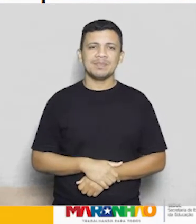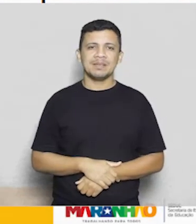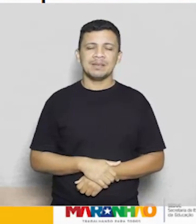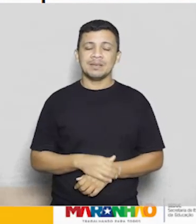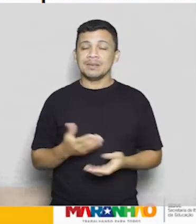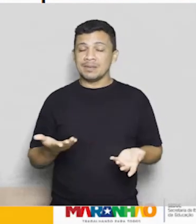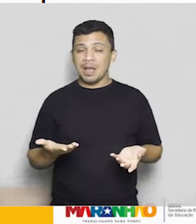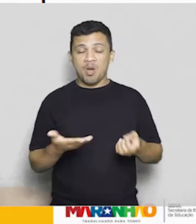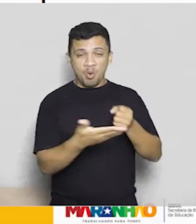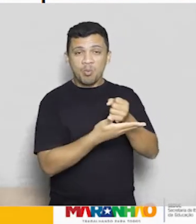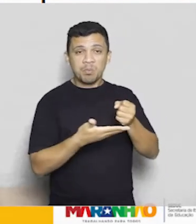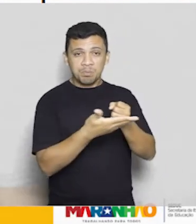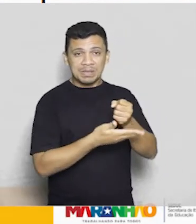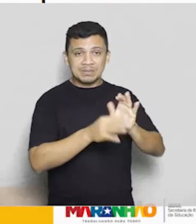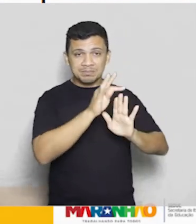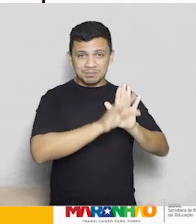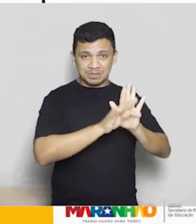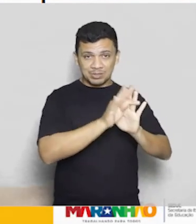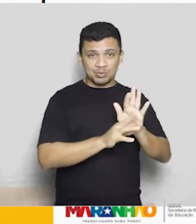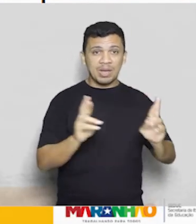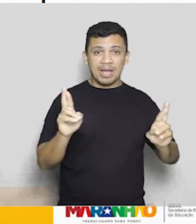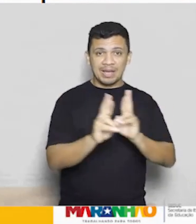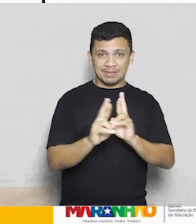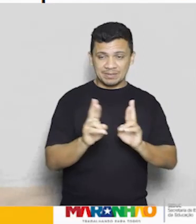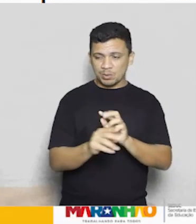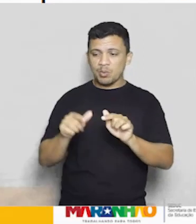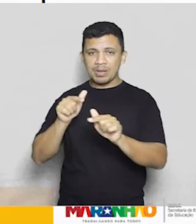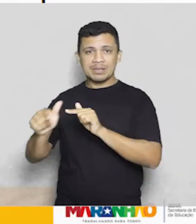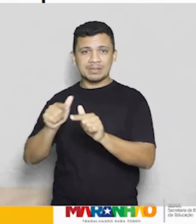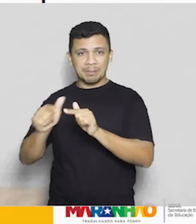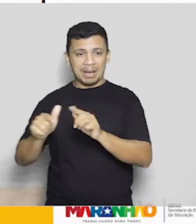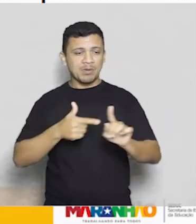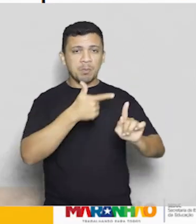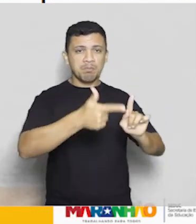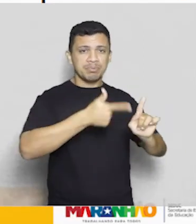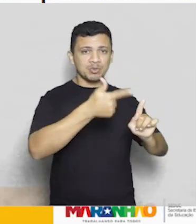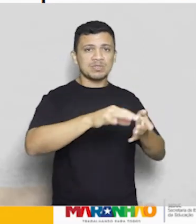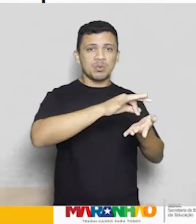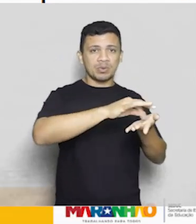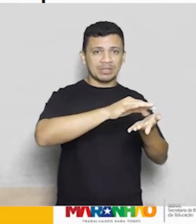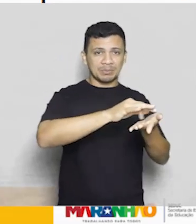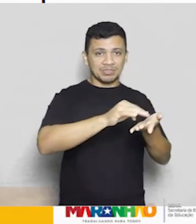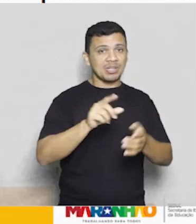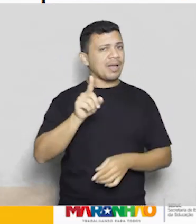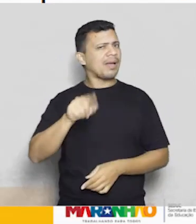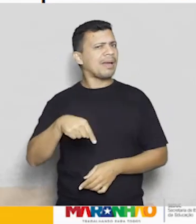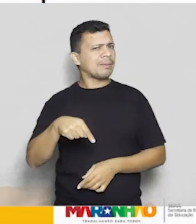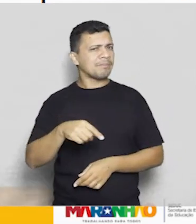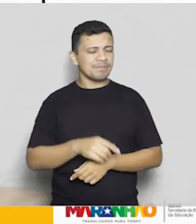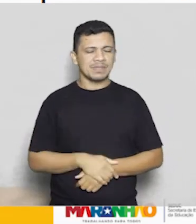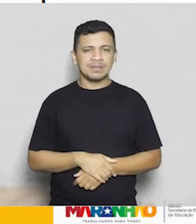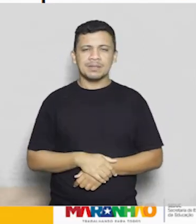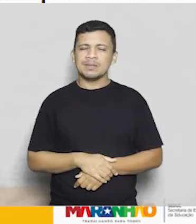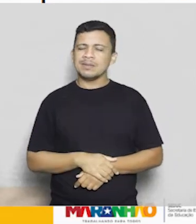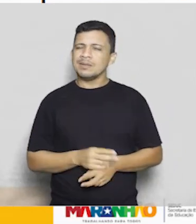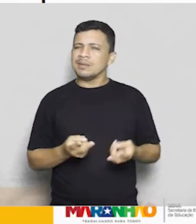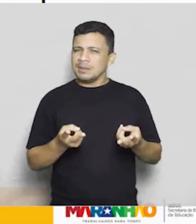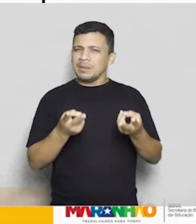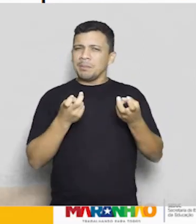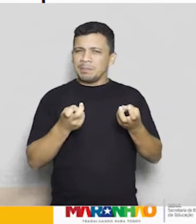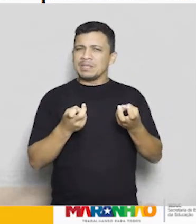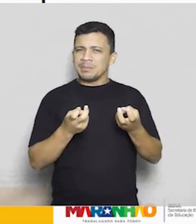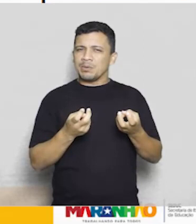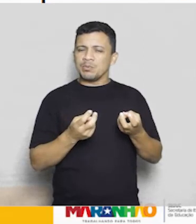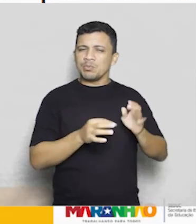nos textos, a relação entre trabalho e modo de produção capitalista é: tu percebeu que nos dois textos fala sobre a